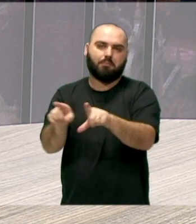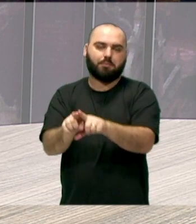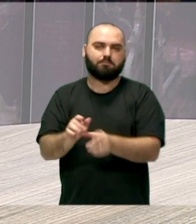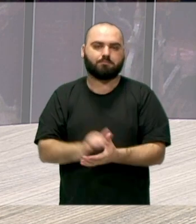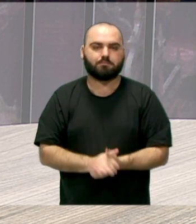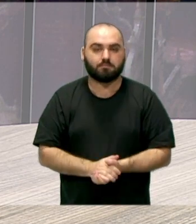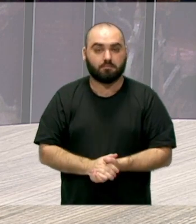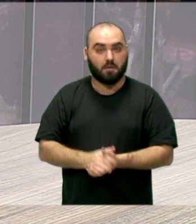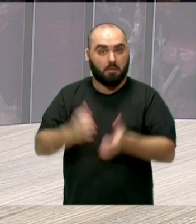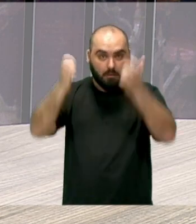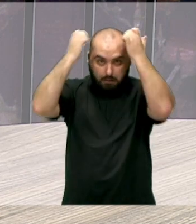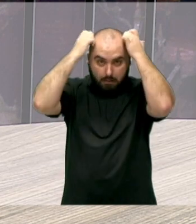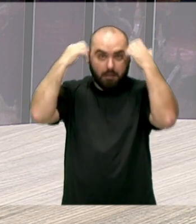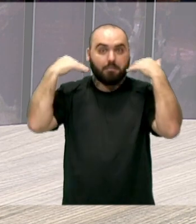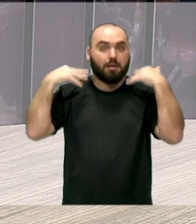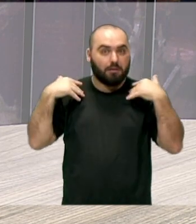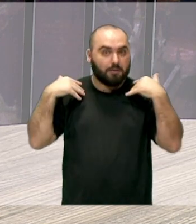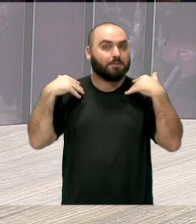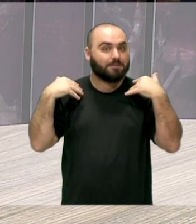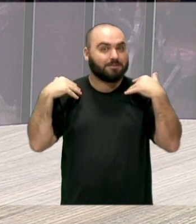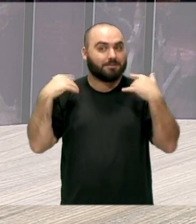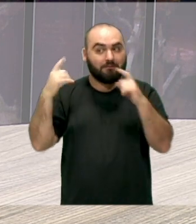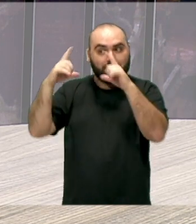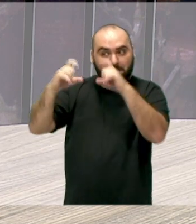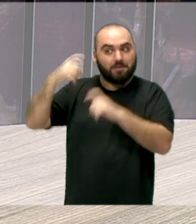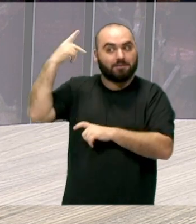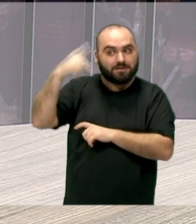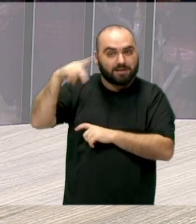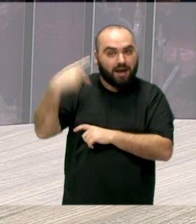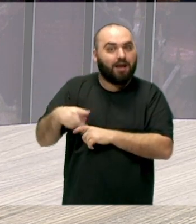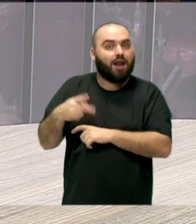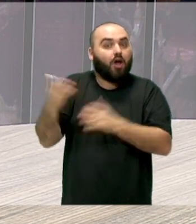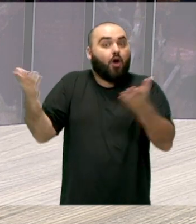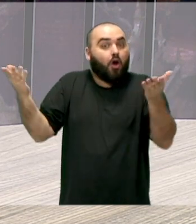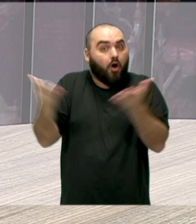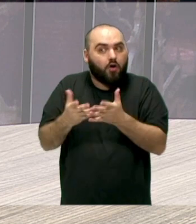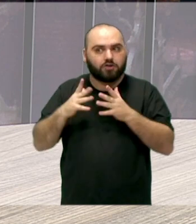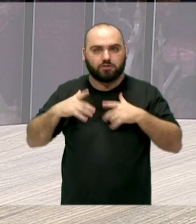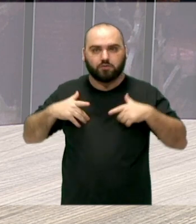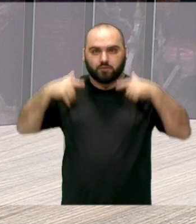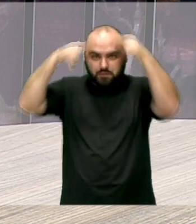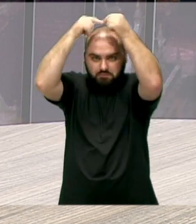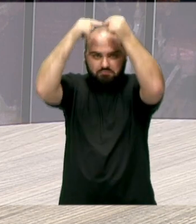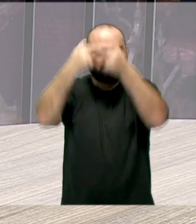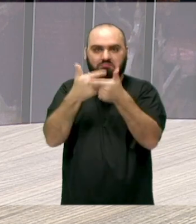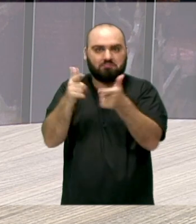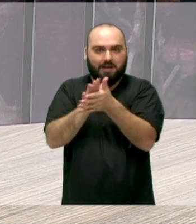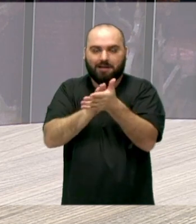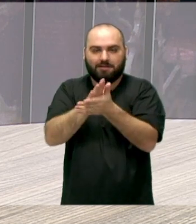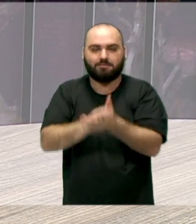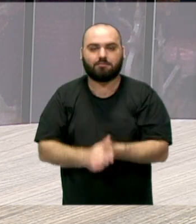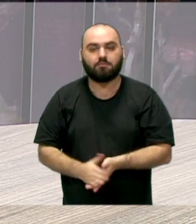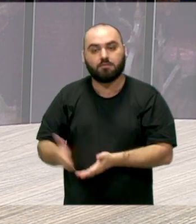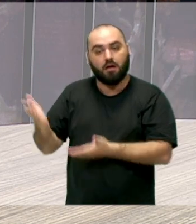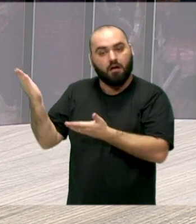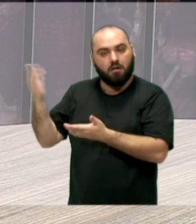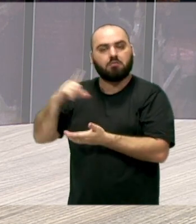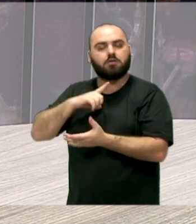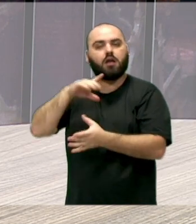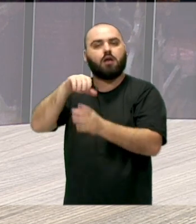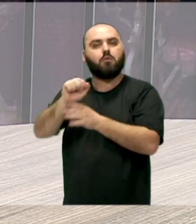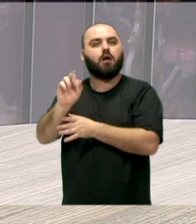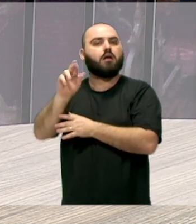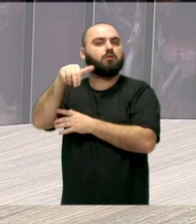Ele cabeludo ainda, eu brinco com ele, que a foto é dele. Hoje o Peninha é careca, né? Aqui tá o Arnaud, a Luíse,